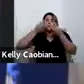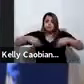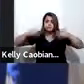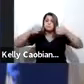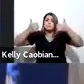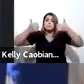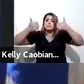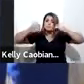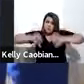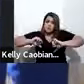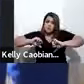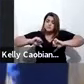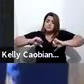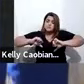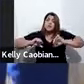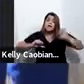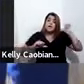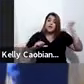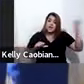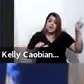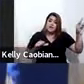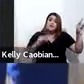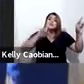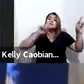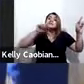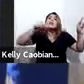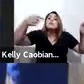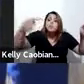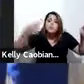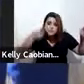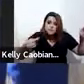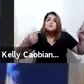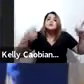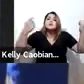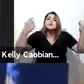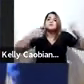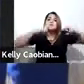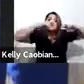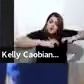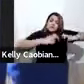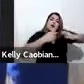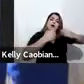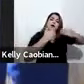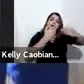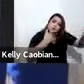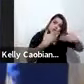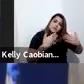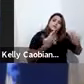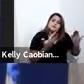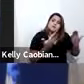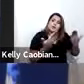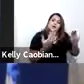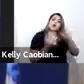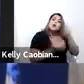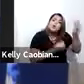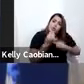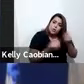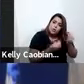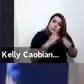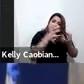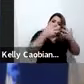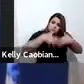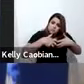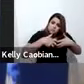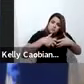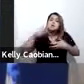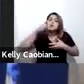desgaste do que ela sentar e discutir de uma forma coerente, fez com que nós pudéssemos sentar